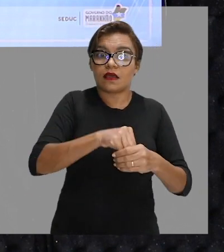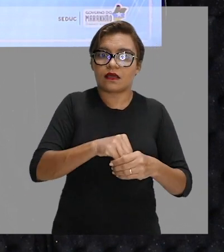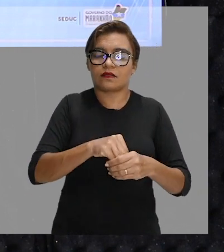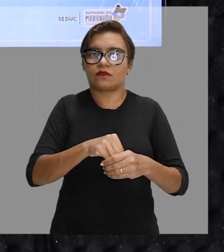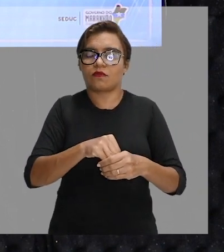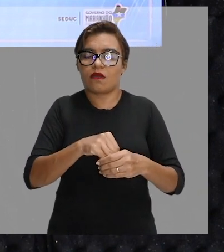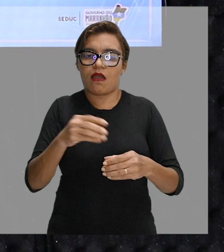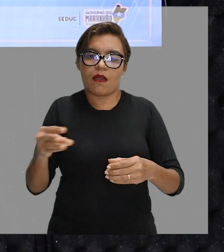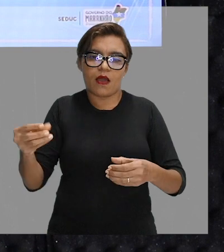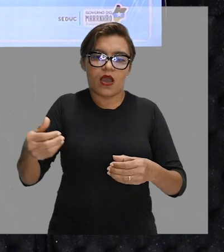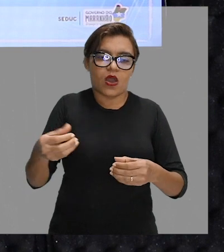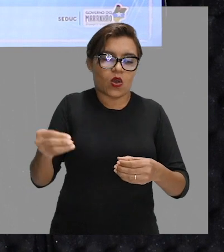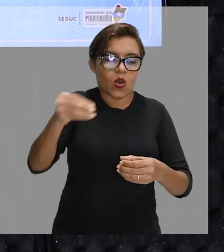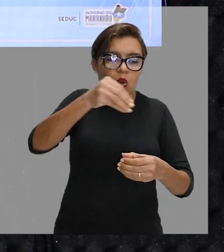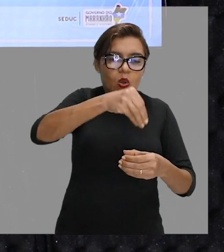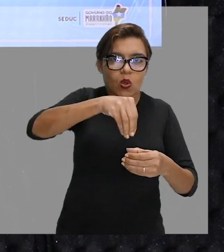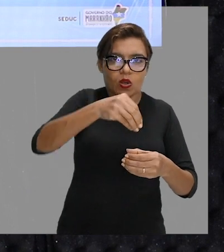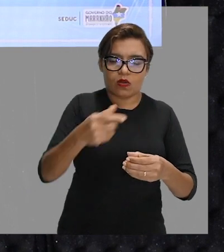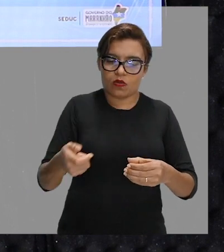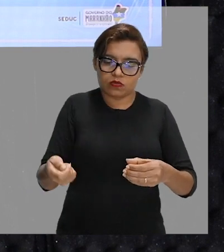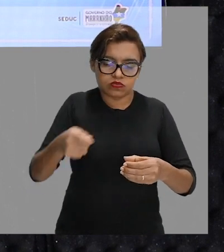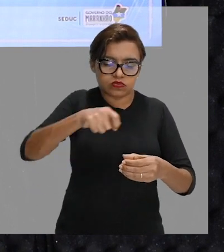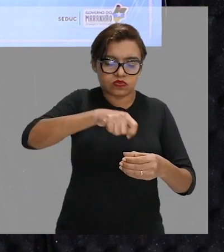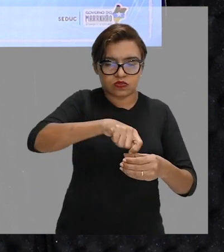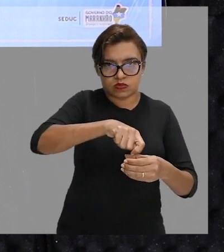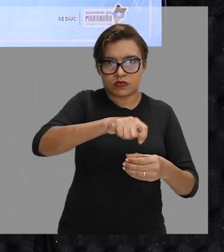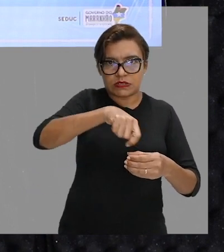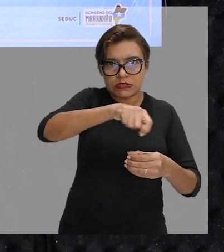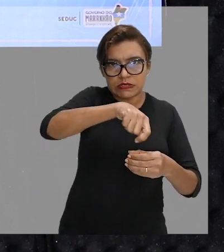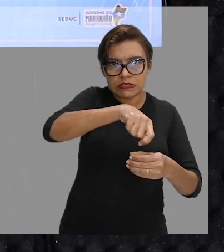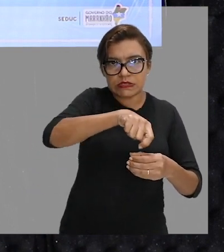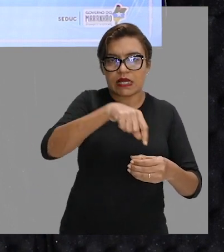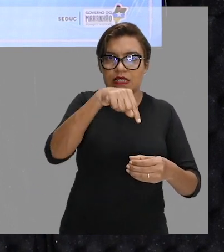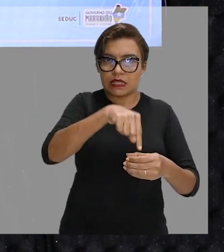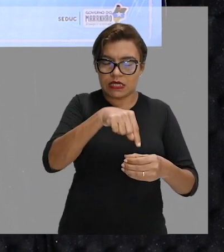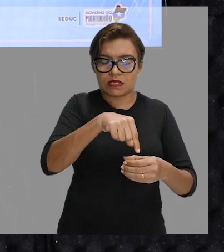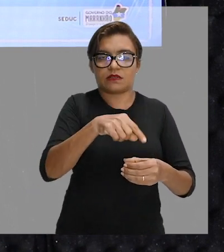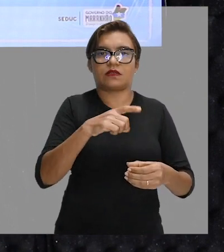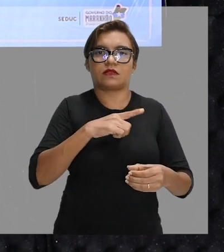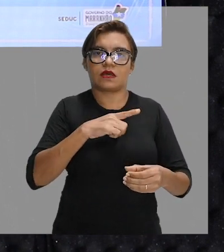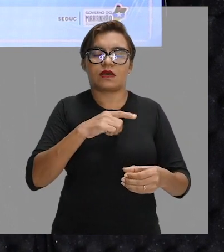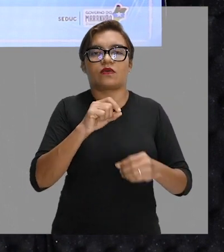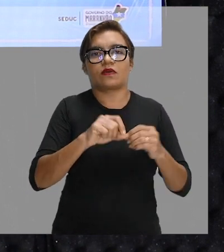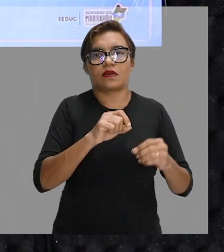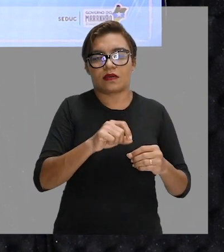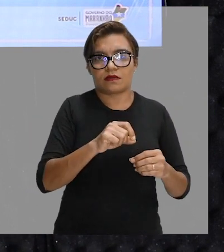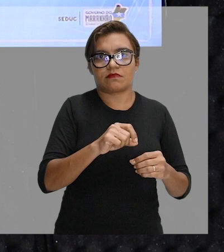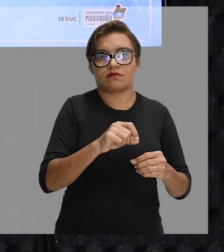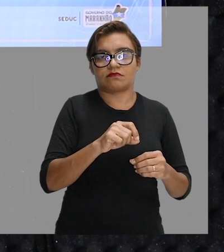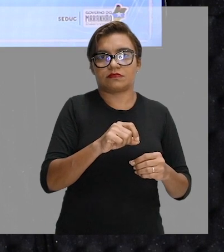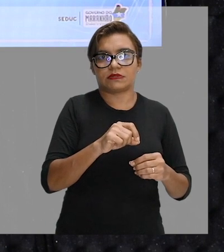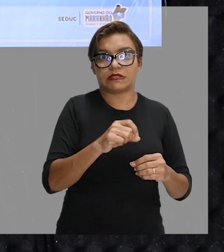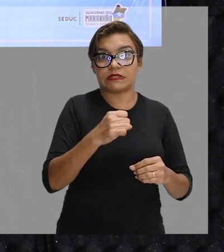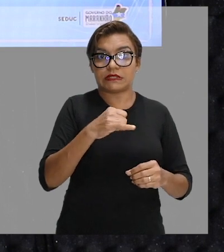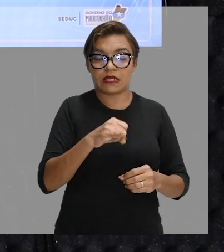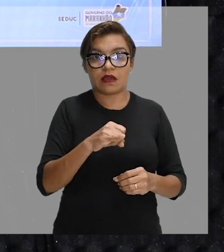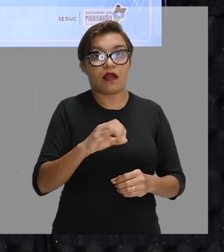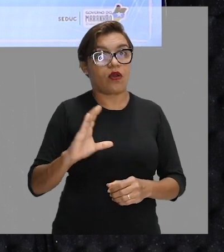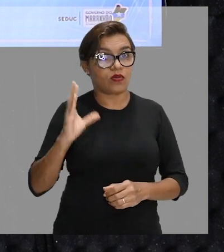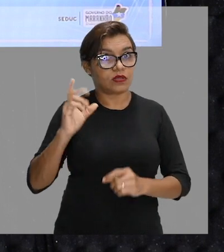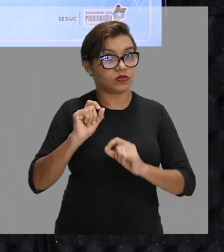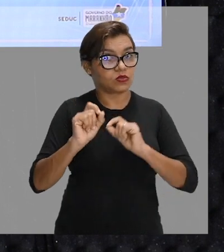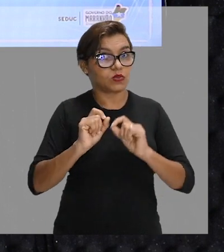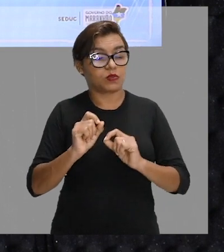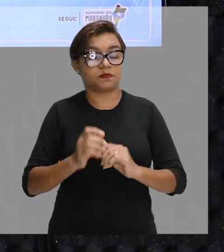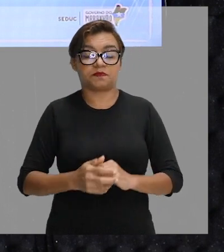um soluto que não tem a tendência de passar do estado sólido para o estado gasoso. Isso pode acontecer?